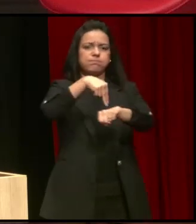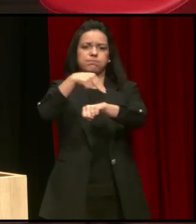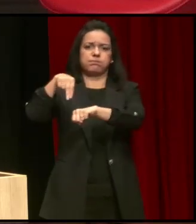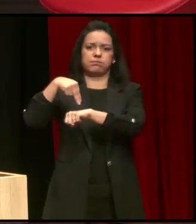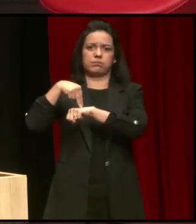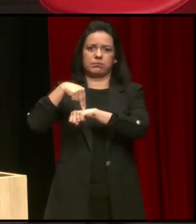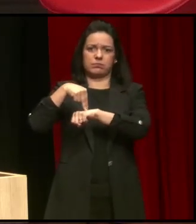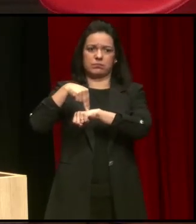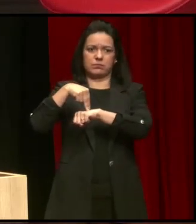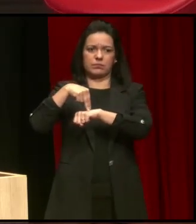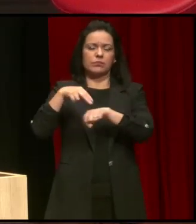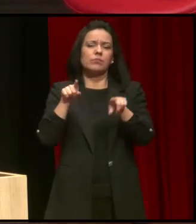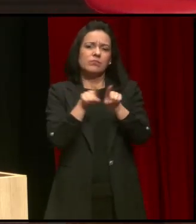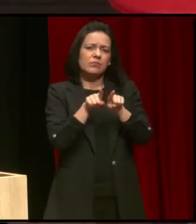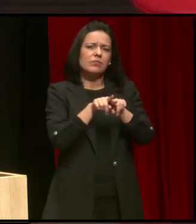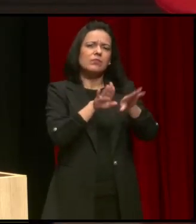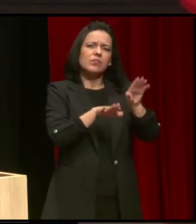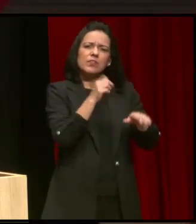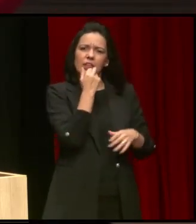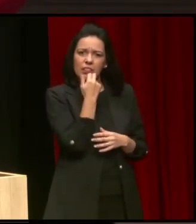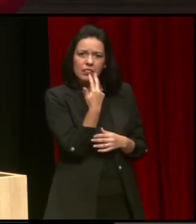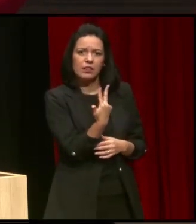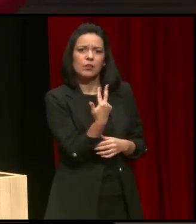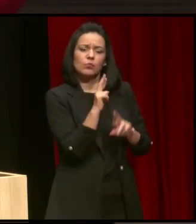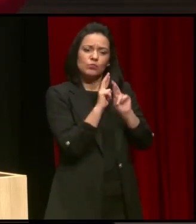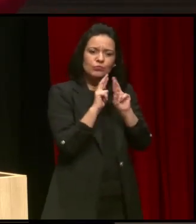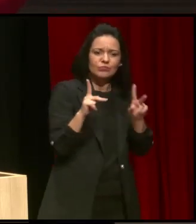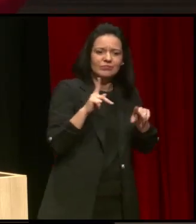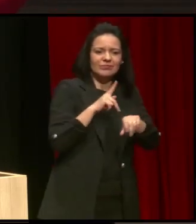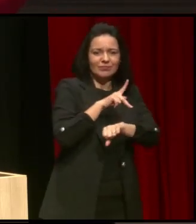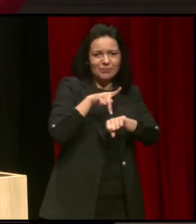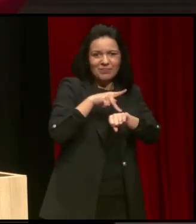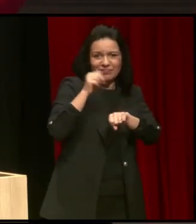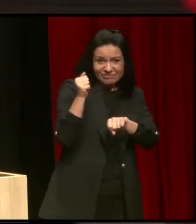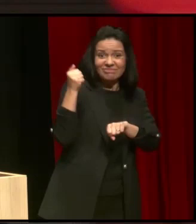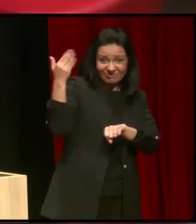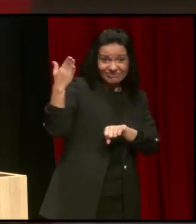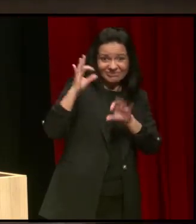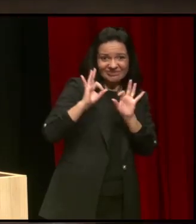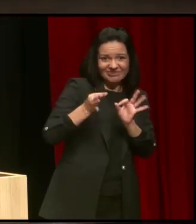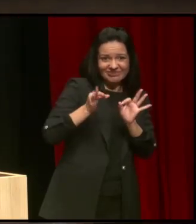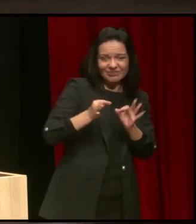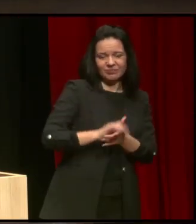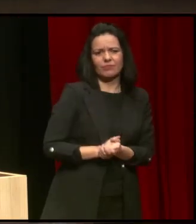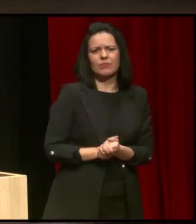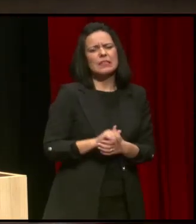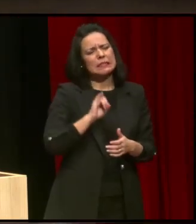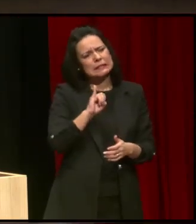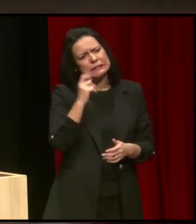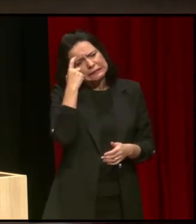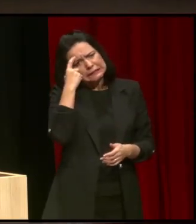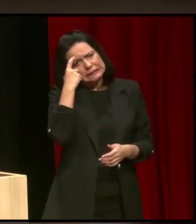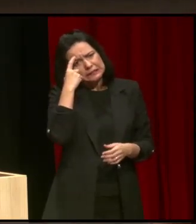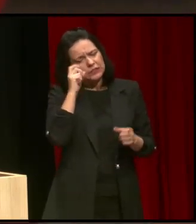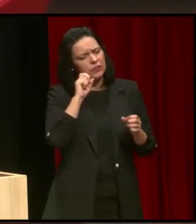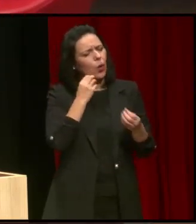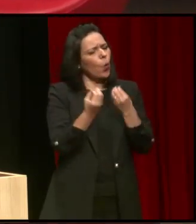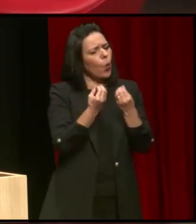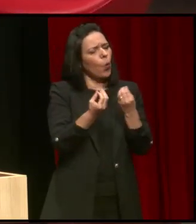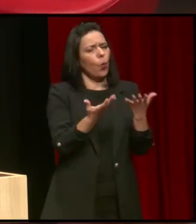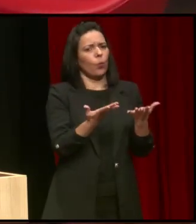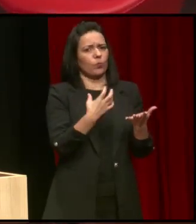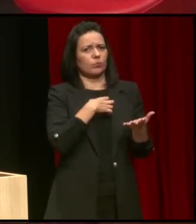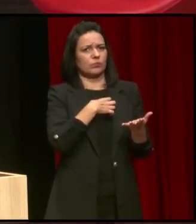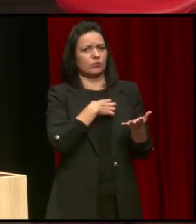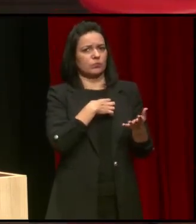pensa assim, gente que fala uma outra língua, gente que mora no outro país, não é verdade? Mas se vocês pensarem em nações, são povos que